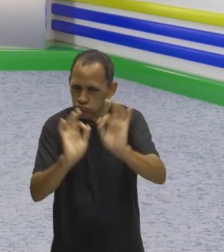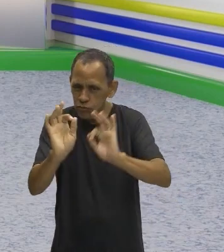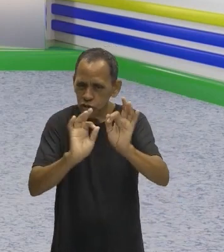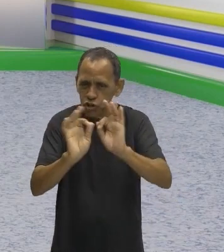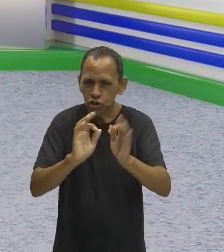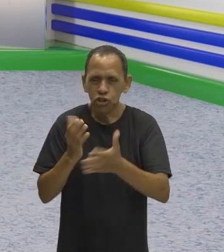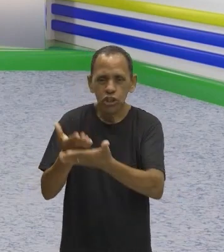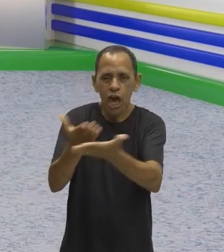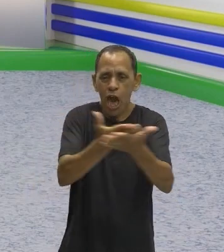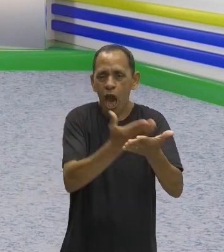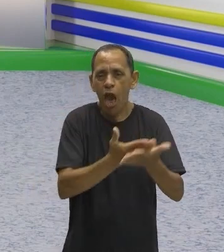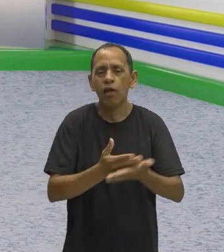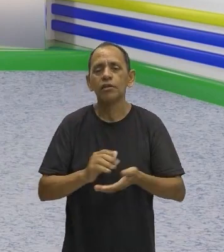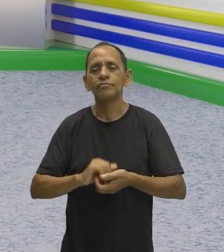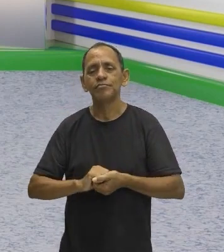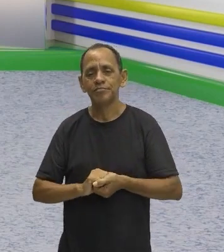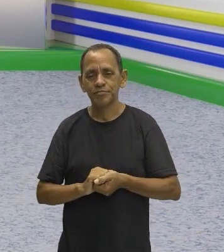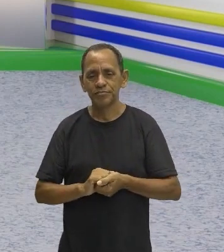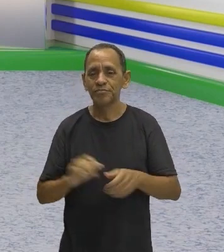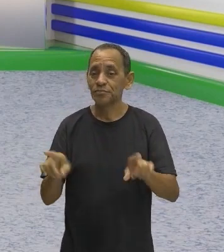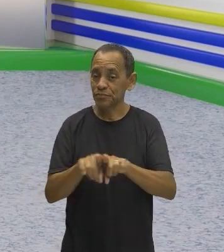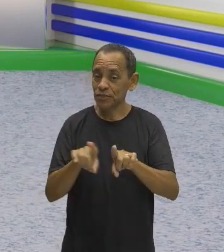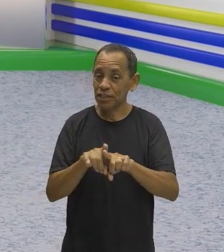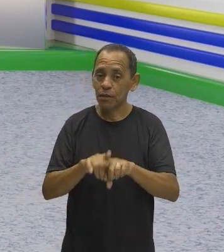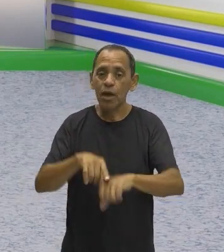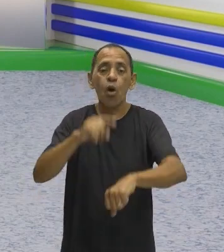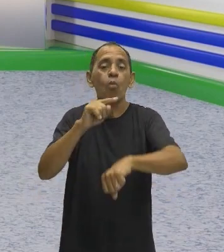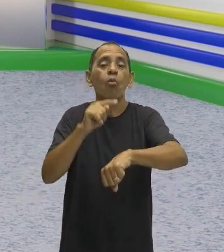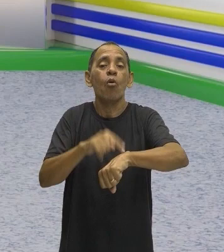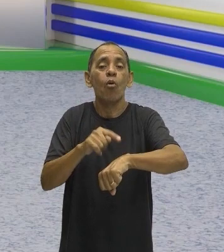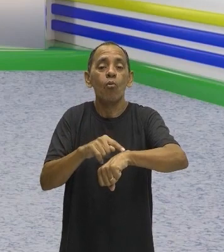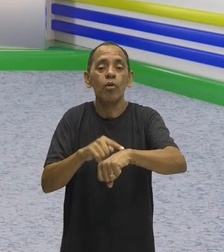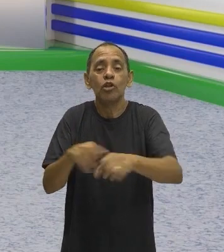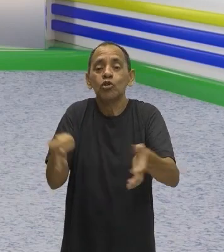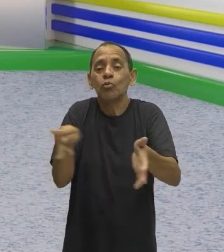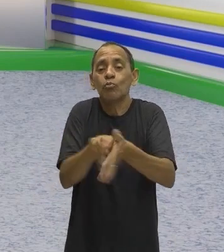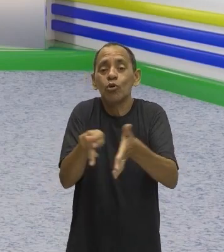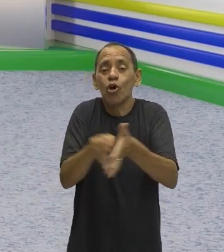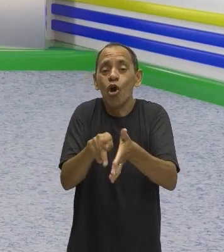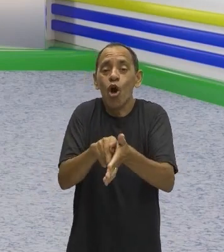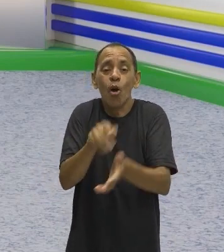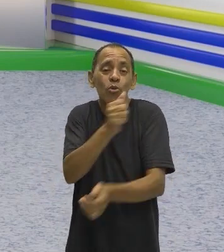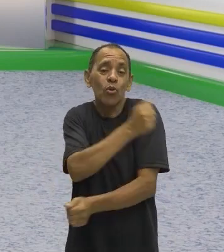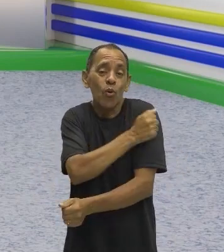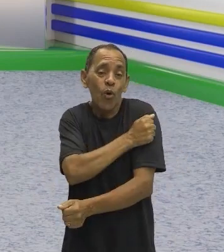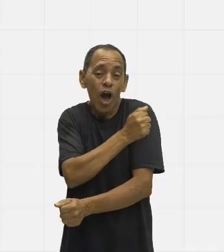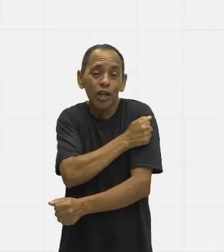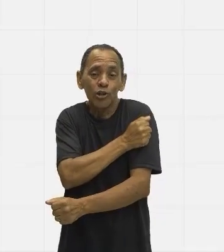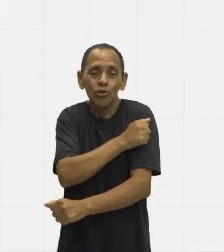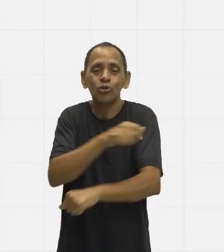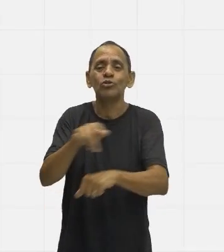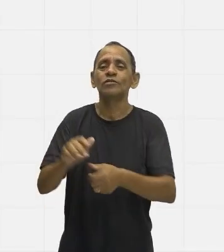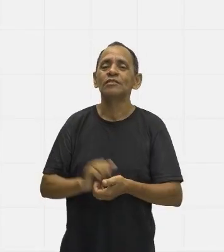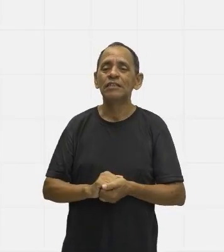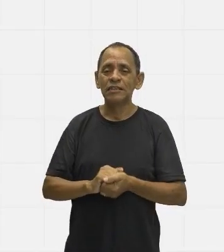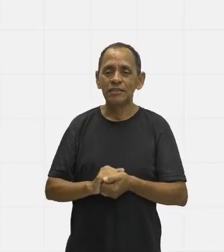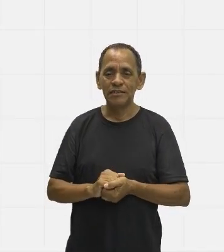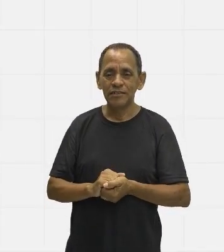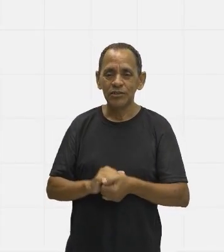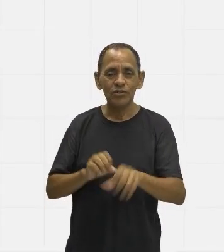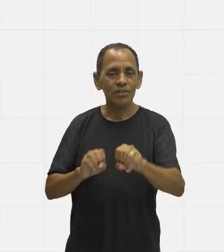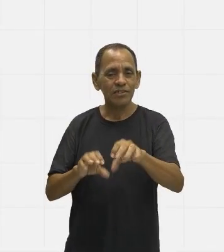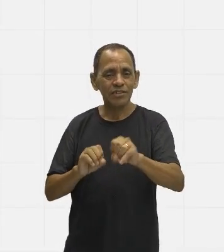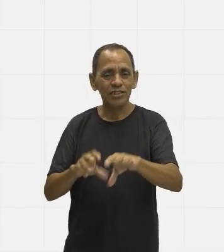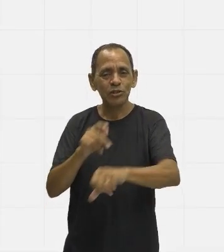momento dedicado, né, ao estudante, com orientações pedagógicas sobre o ano letivo de 2024, né? A gente vai, eu costumo dizer que a